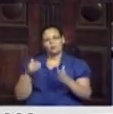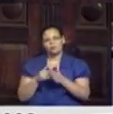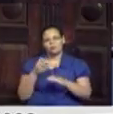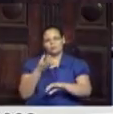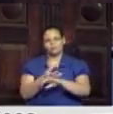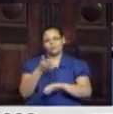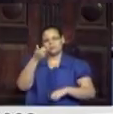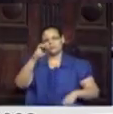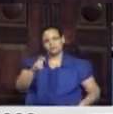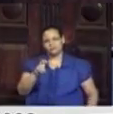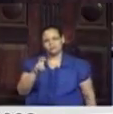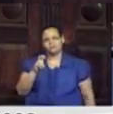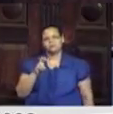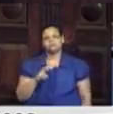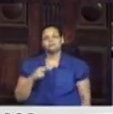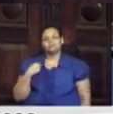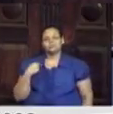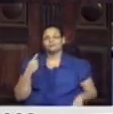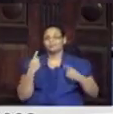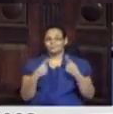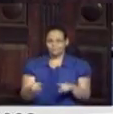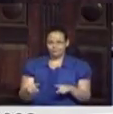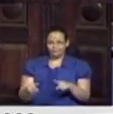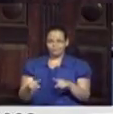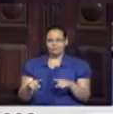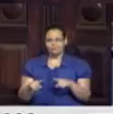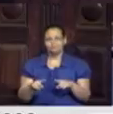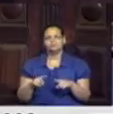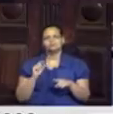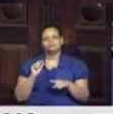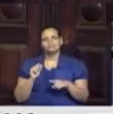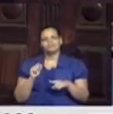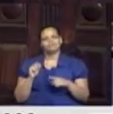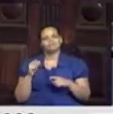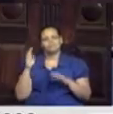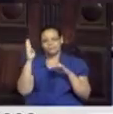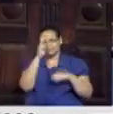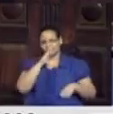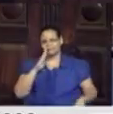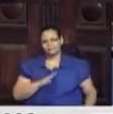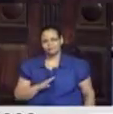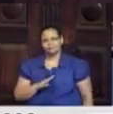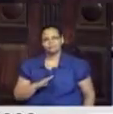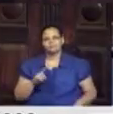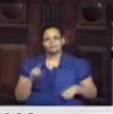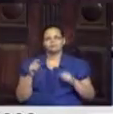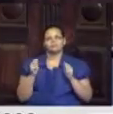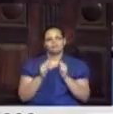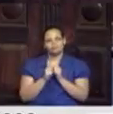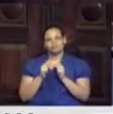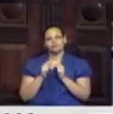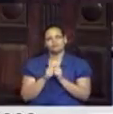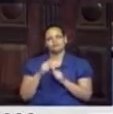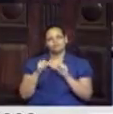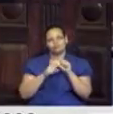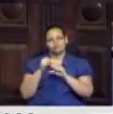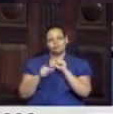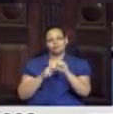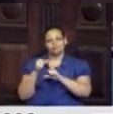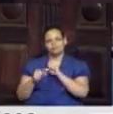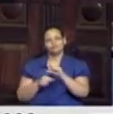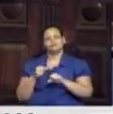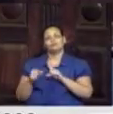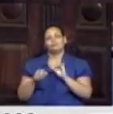contra esse estado de coisas e contra, no contexto brasileiro especificamente, há um conjunto de reformas e de